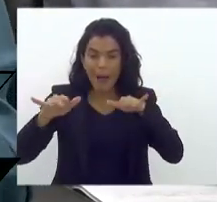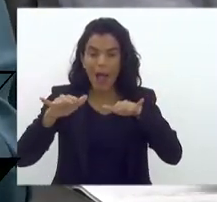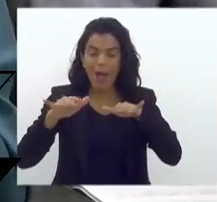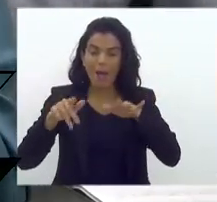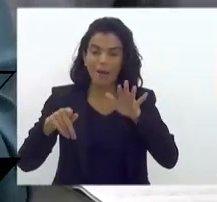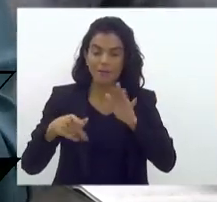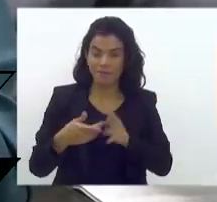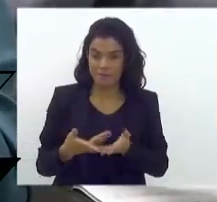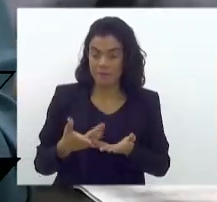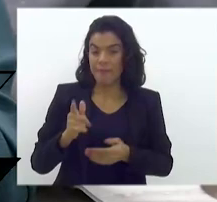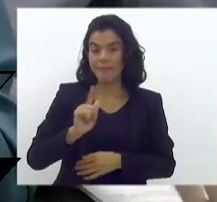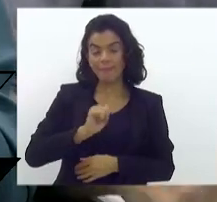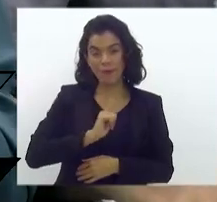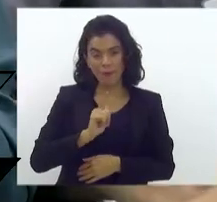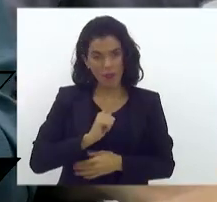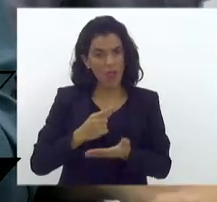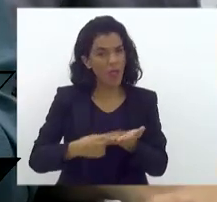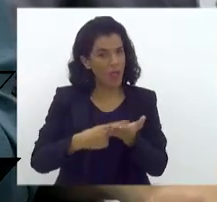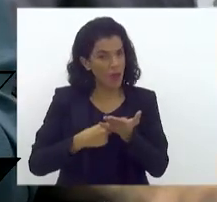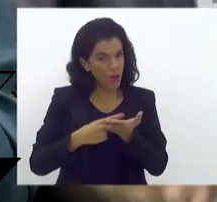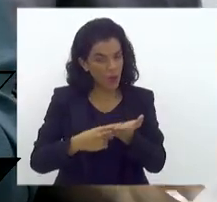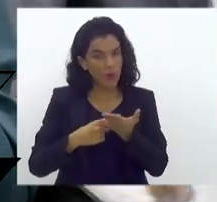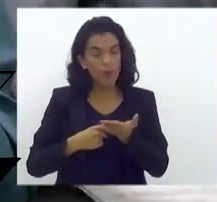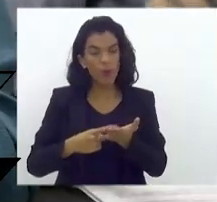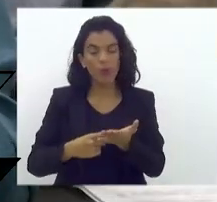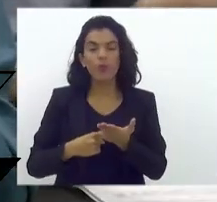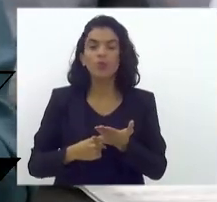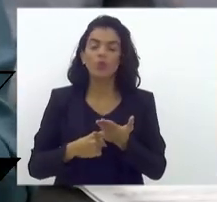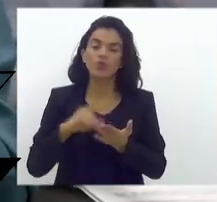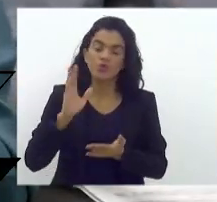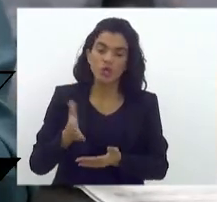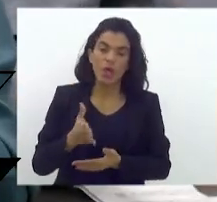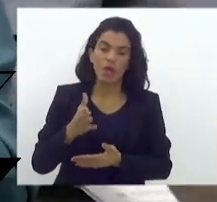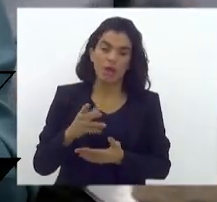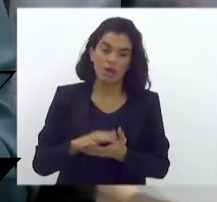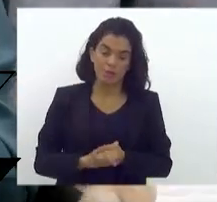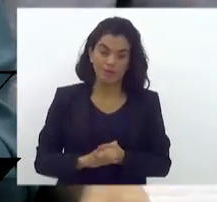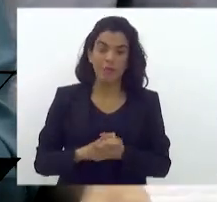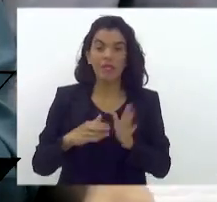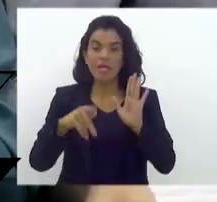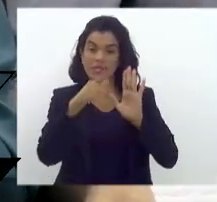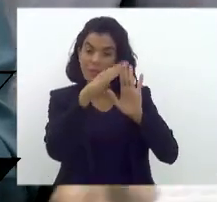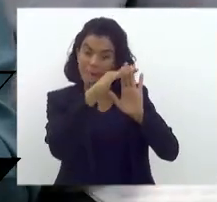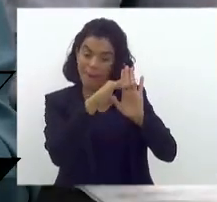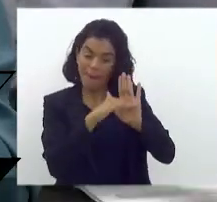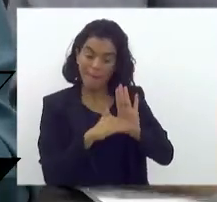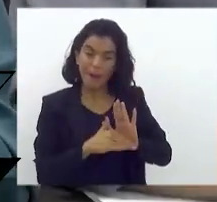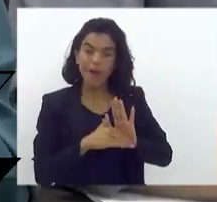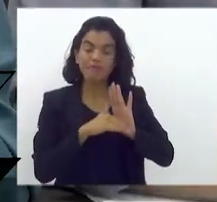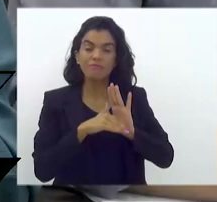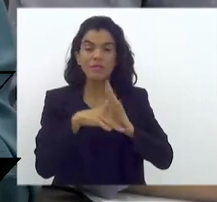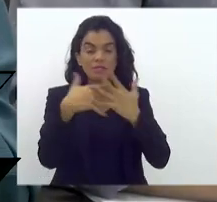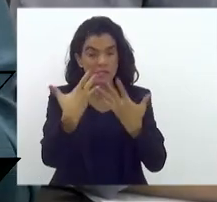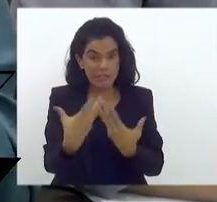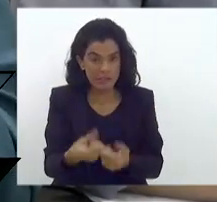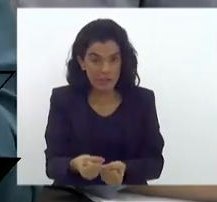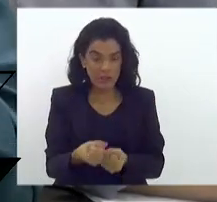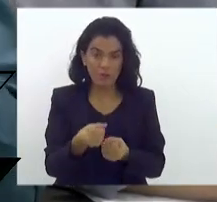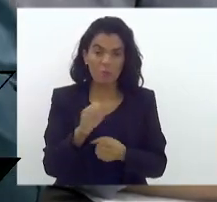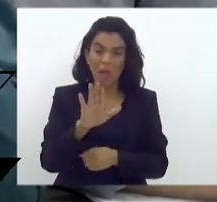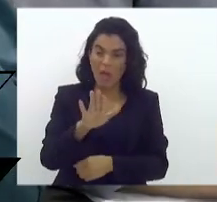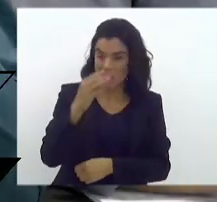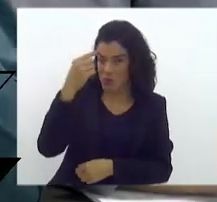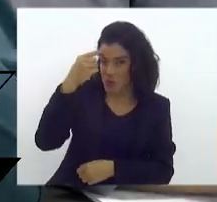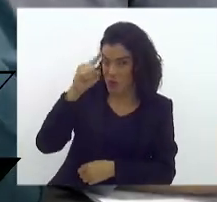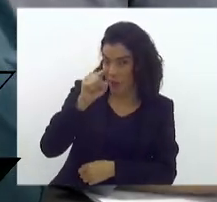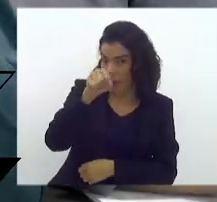Então, há acordo com o órgão ambiental que esse parâmetro volte a ser considerado. Não sei se era esse